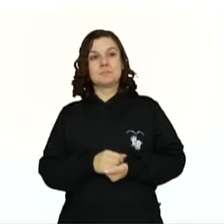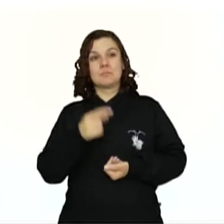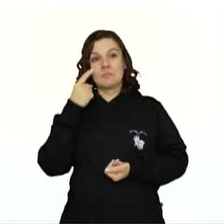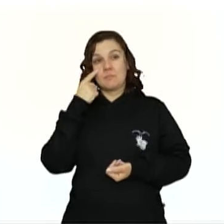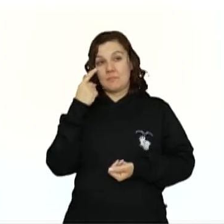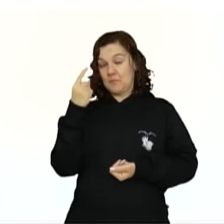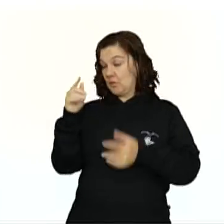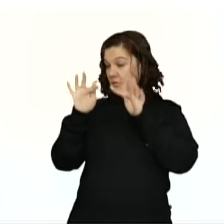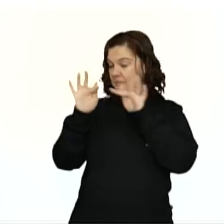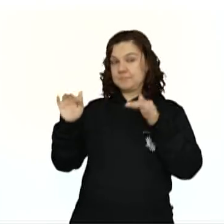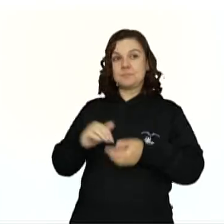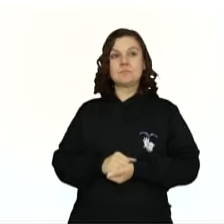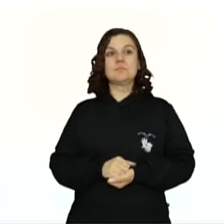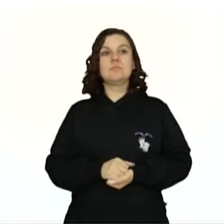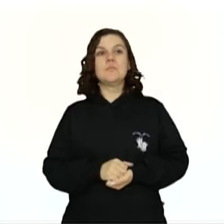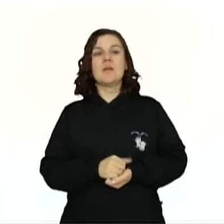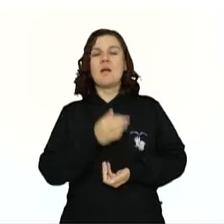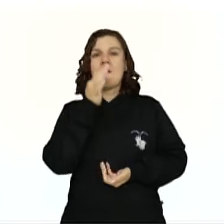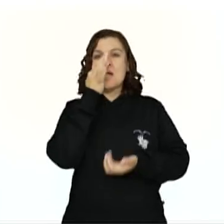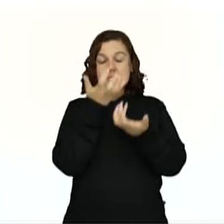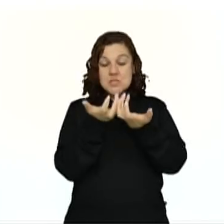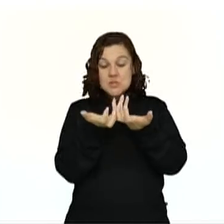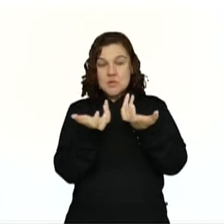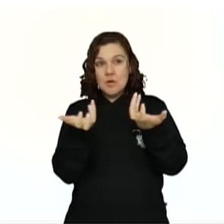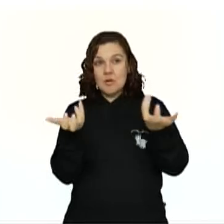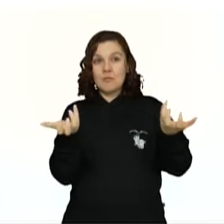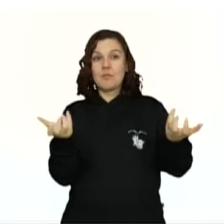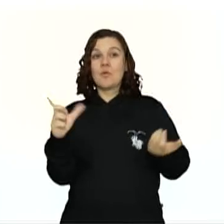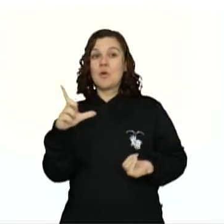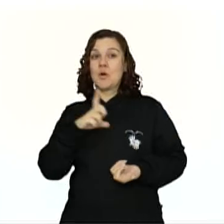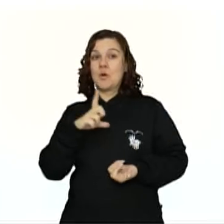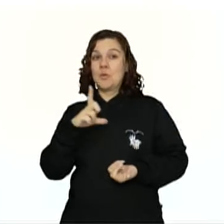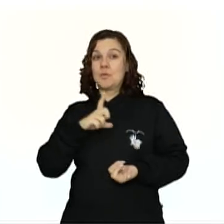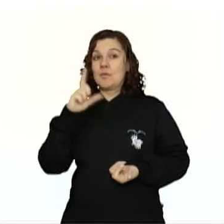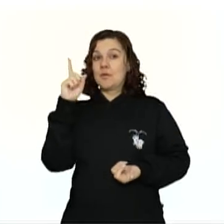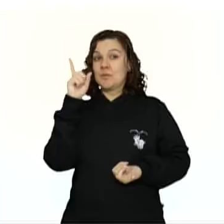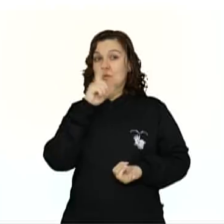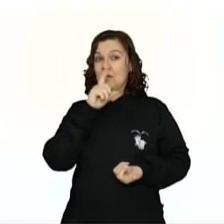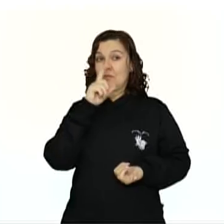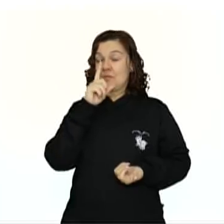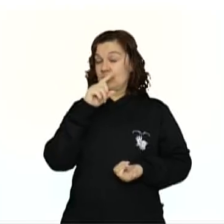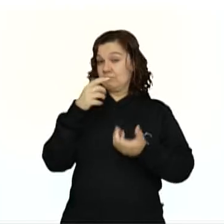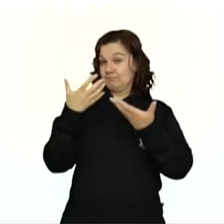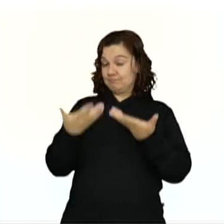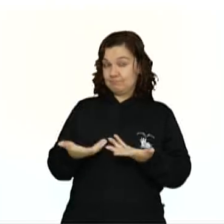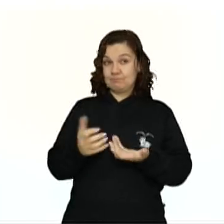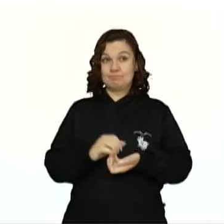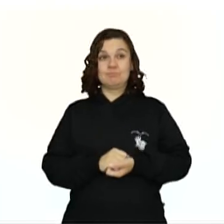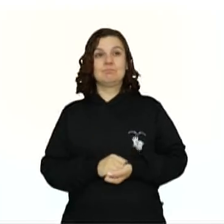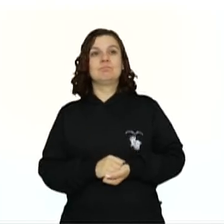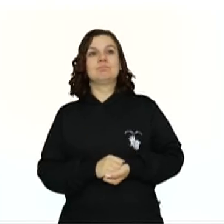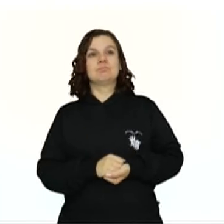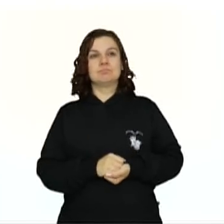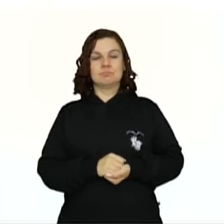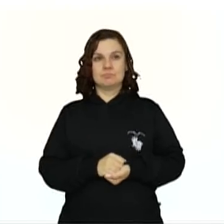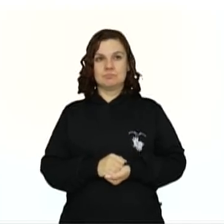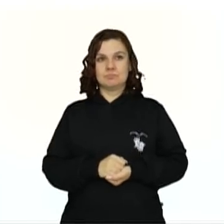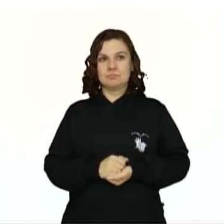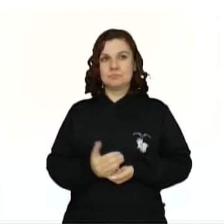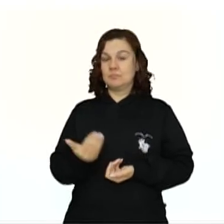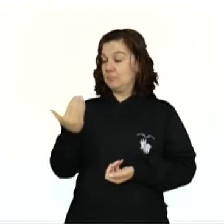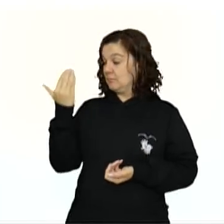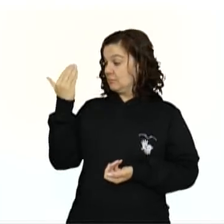Observa a frase aqui. As flores do campo têm um defeito grave. Vamos analisar